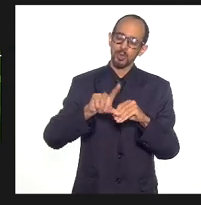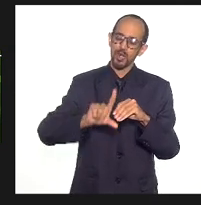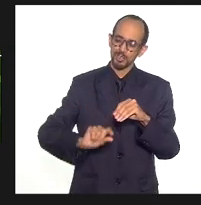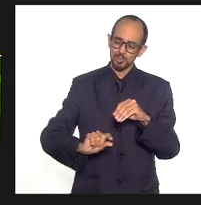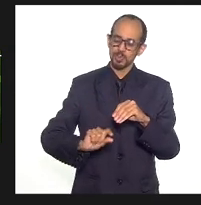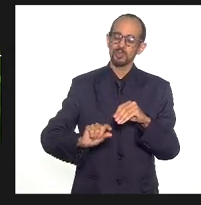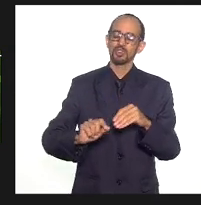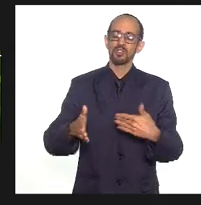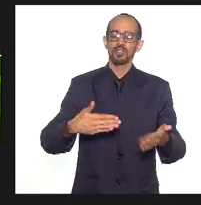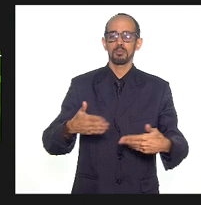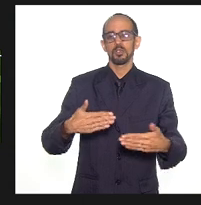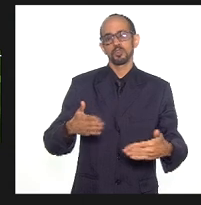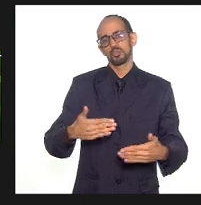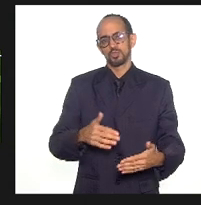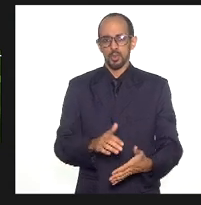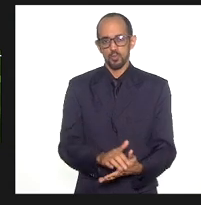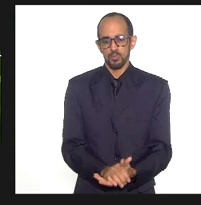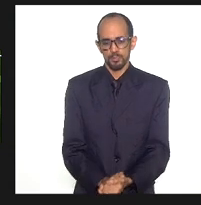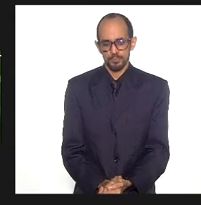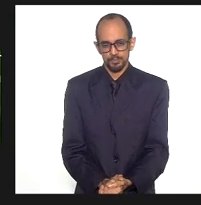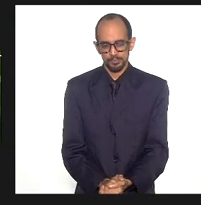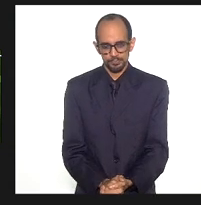escala, objetivamente.